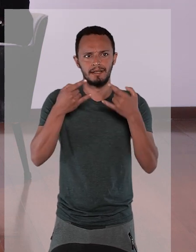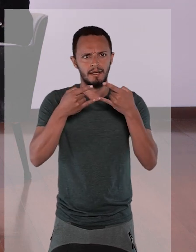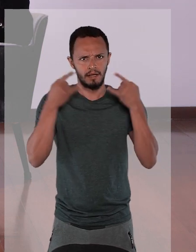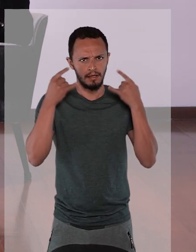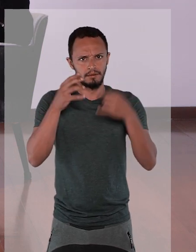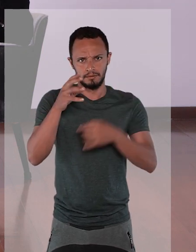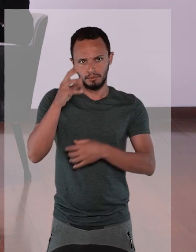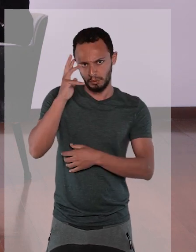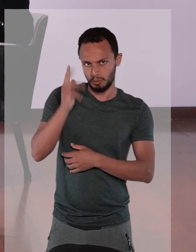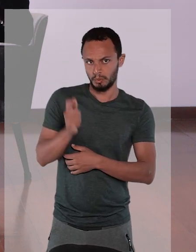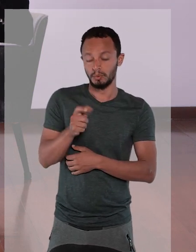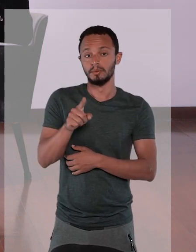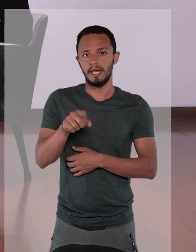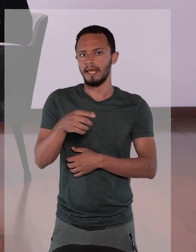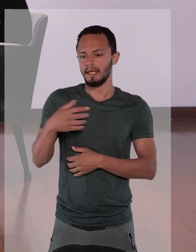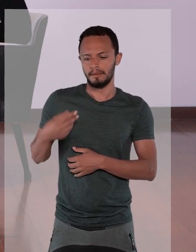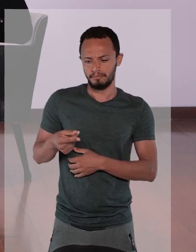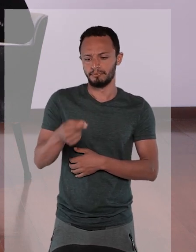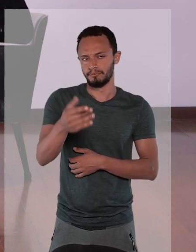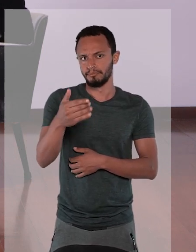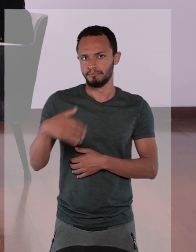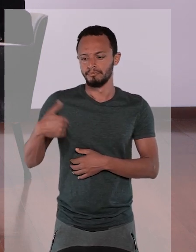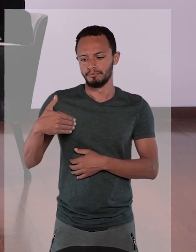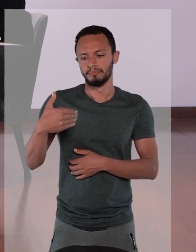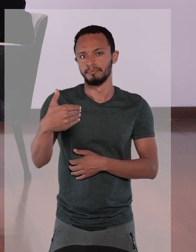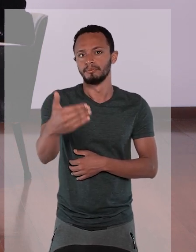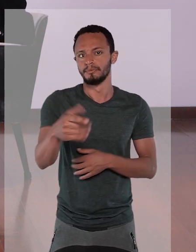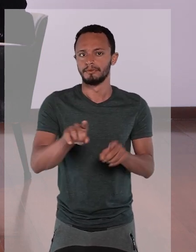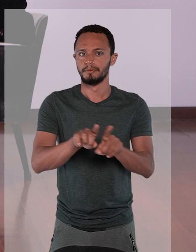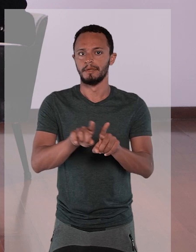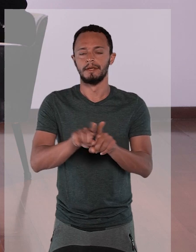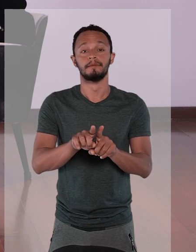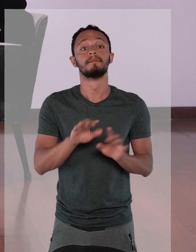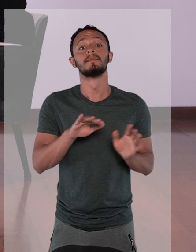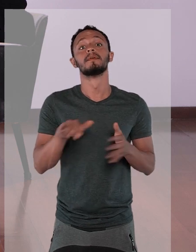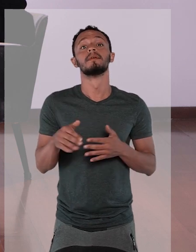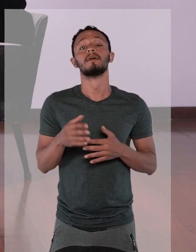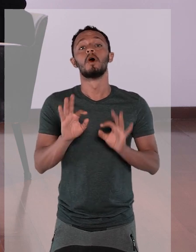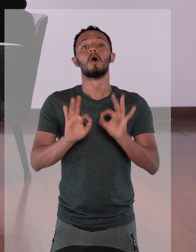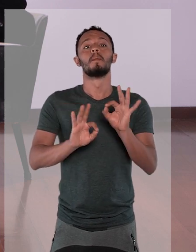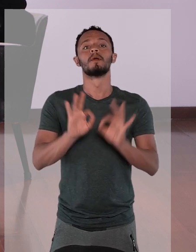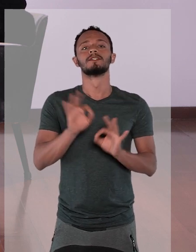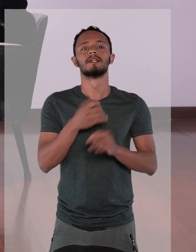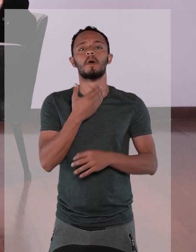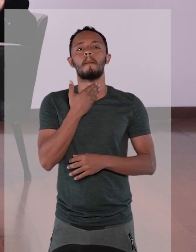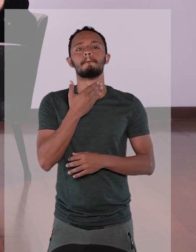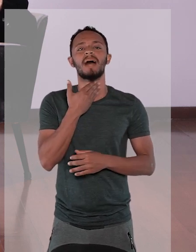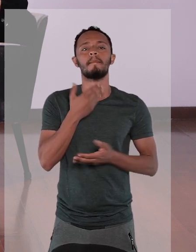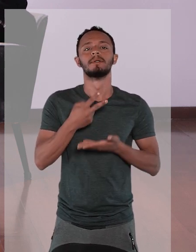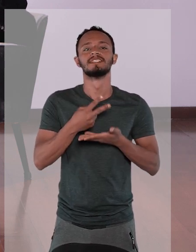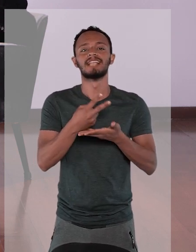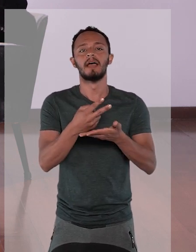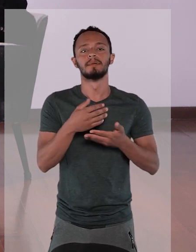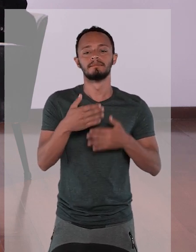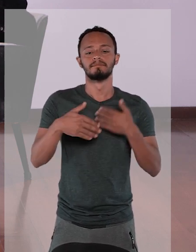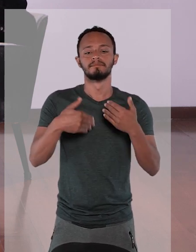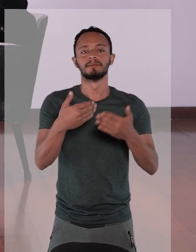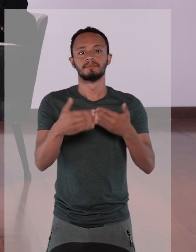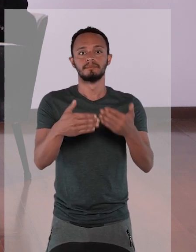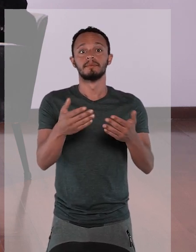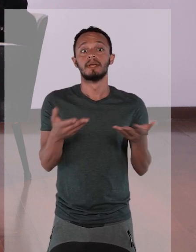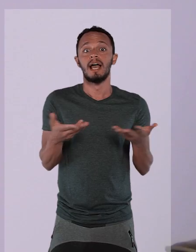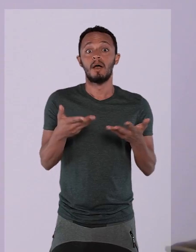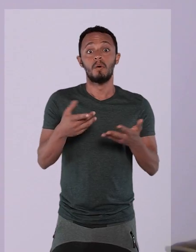nosso permanente, vai continuar sendo por um bom tempo. Bem, o projeto Sempre um Papo acontece há 36 anos, patrocinado agora